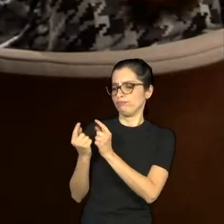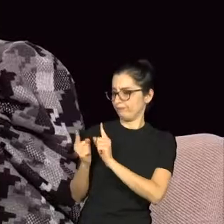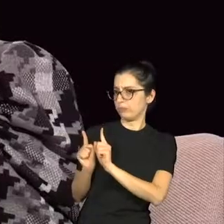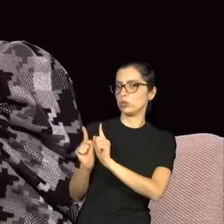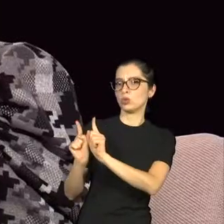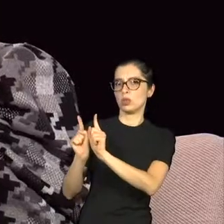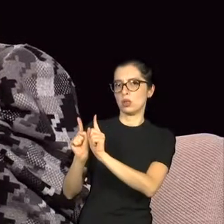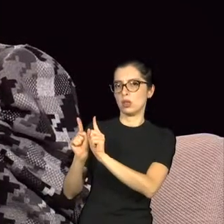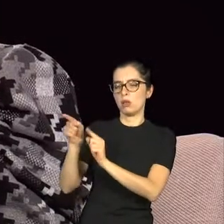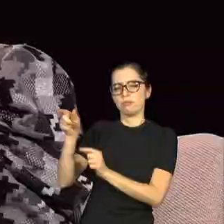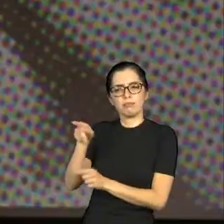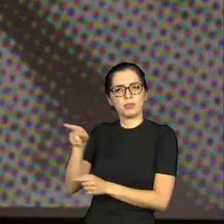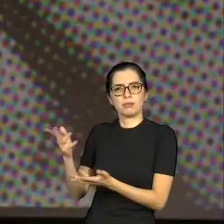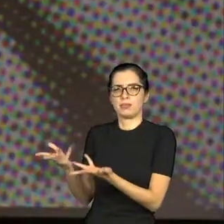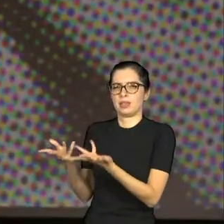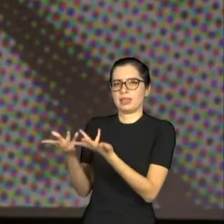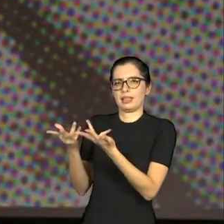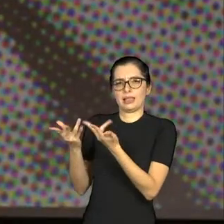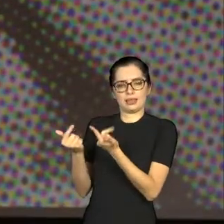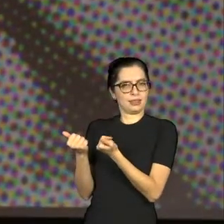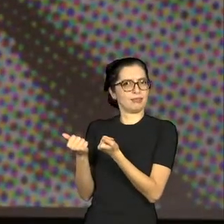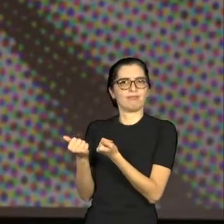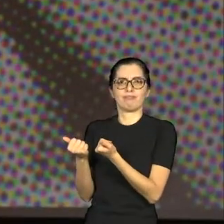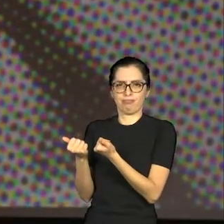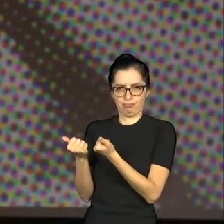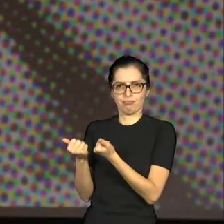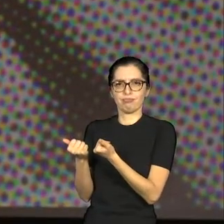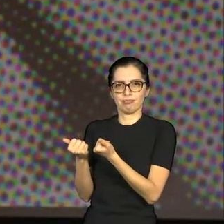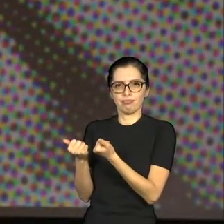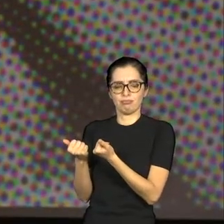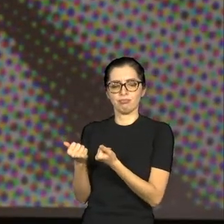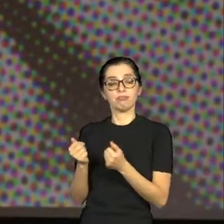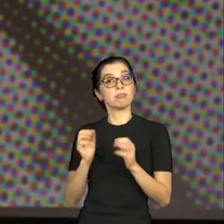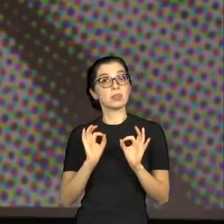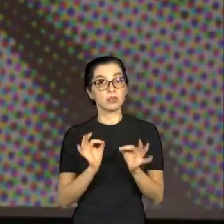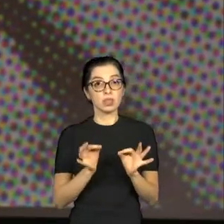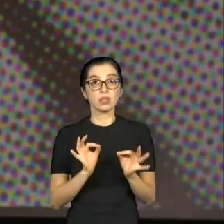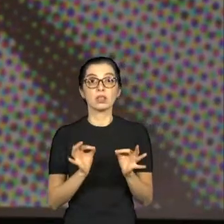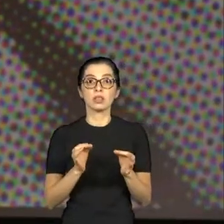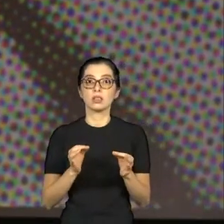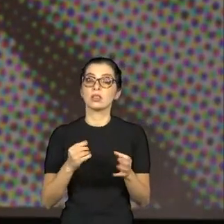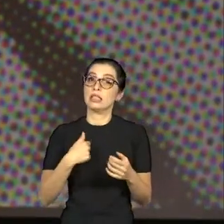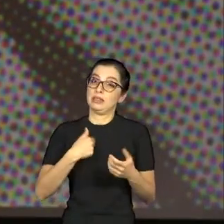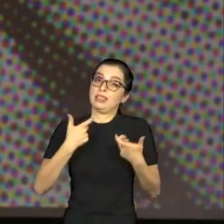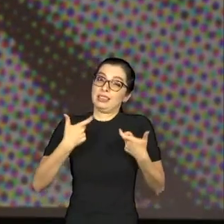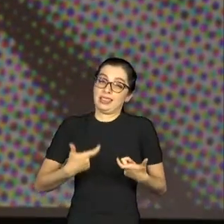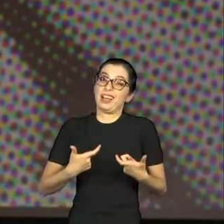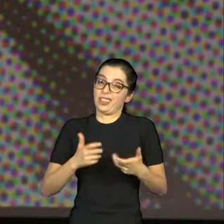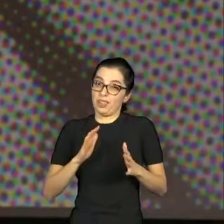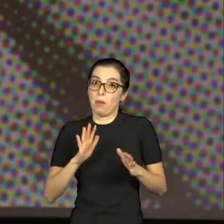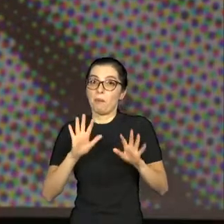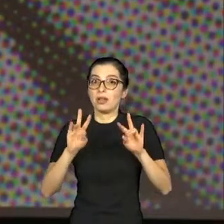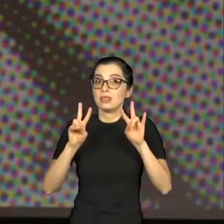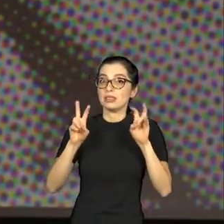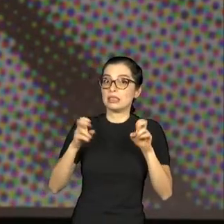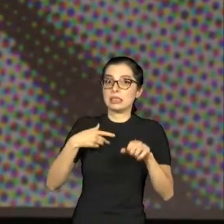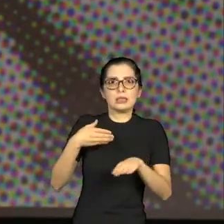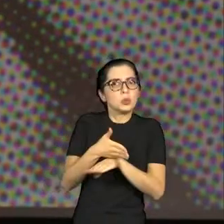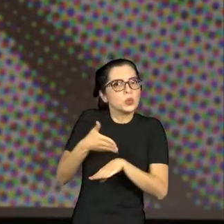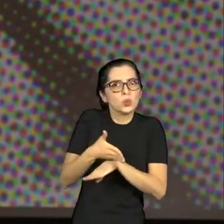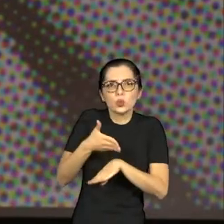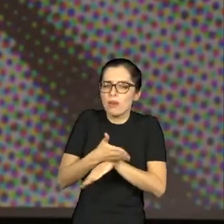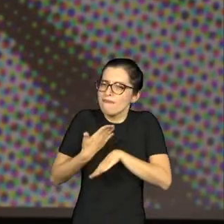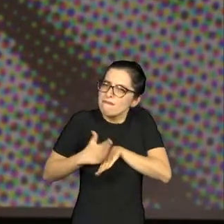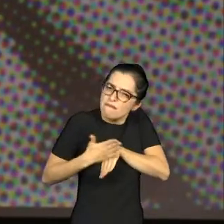Como foi trabalhar com ele? Eu não tenho, eu sou até chata com o Fauzi, porque não tem um ensaio que eu não cite o